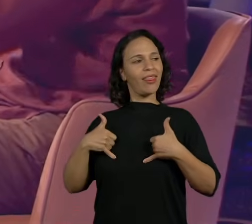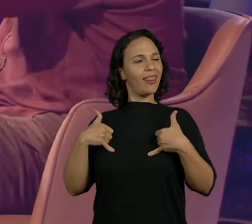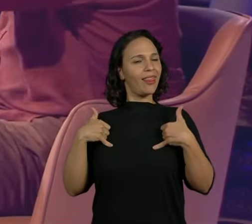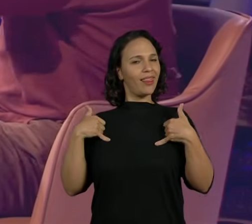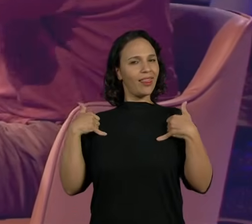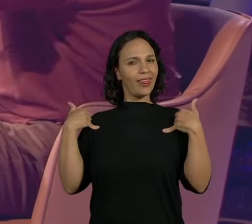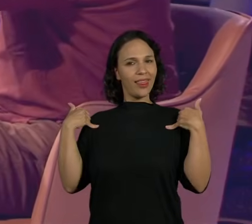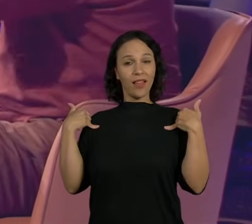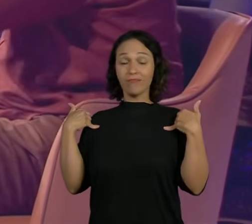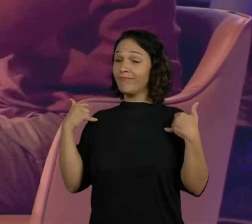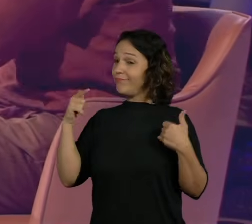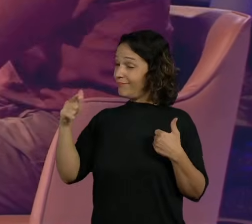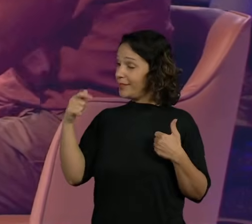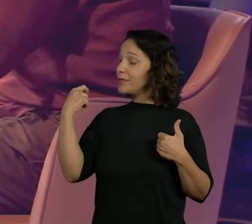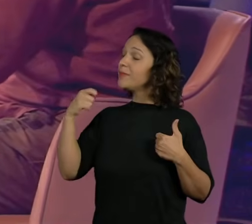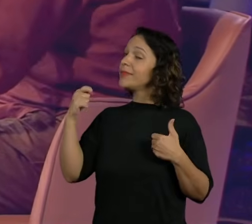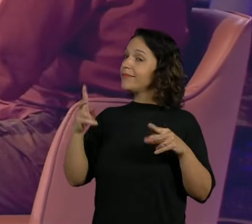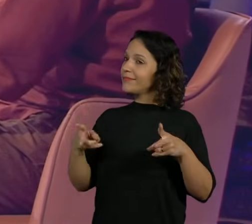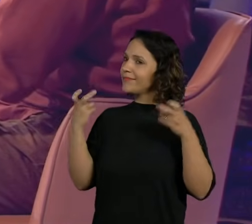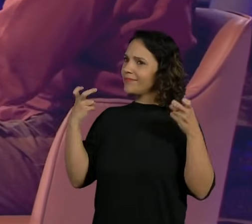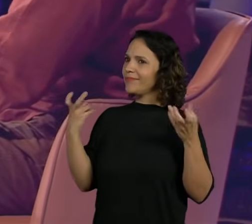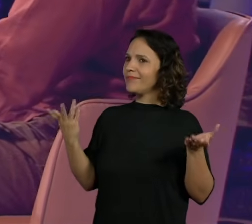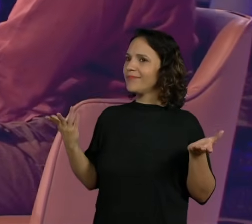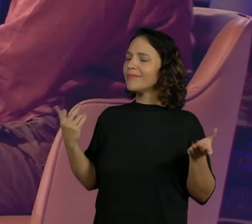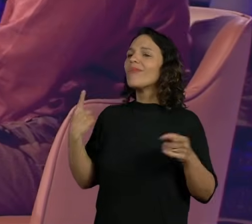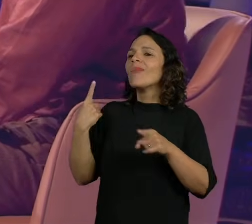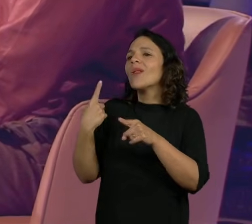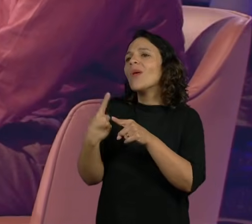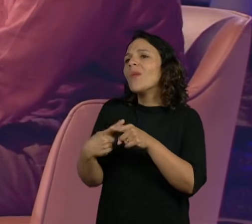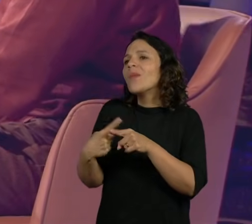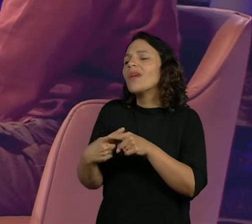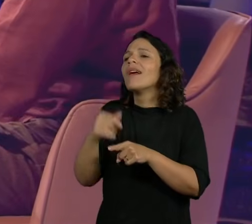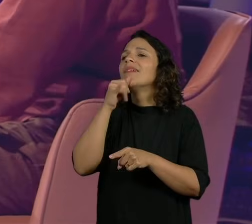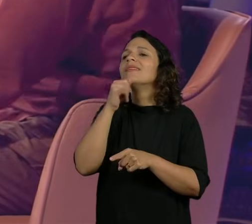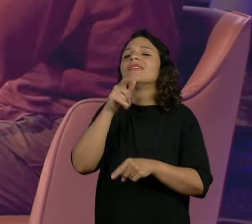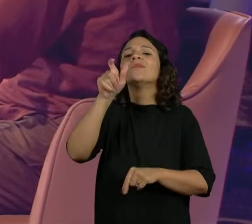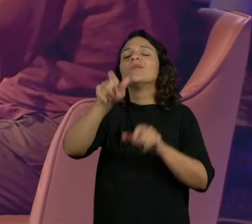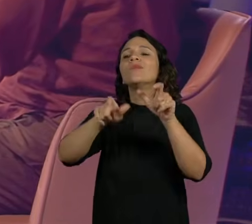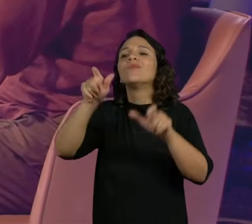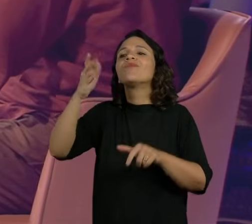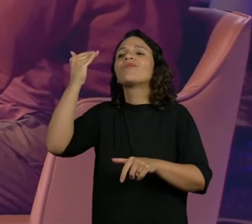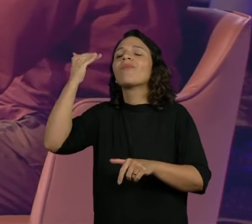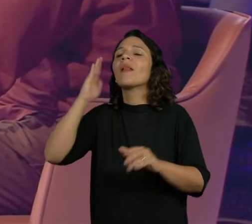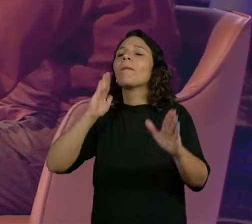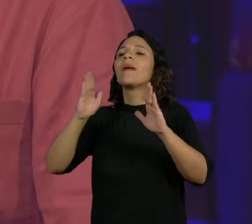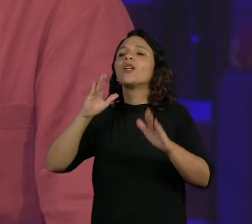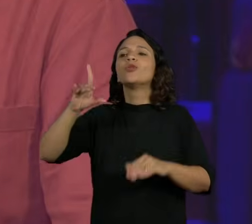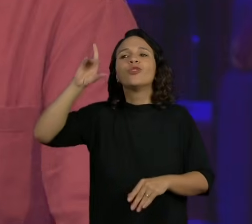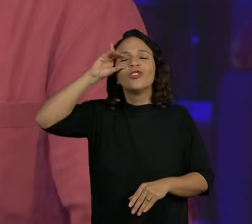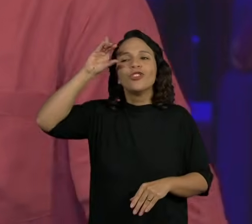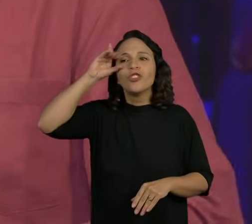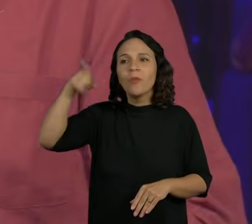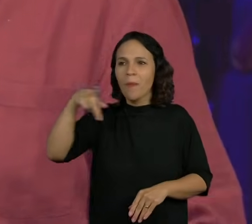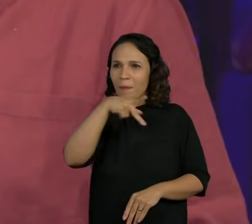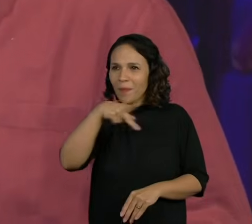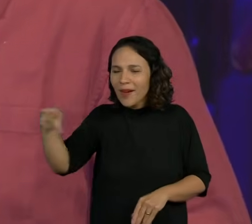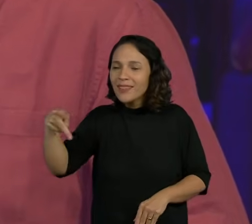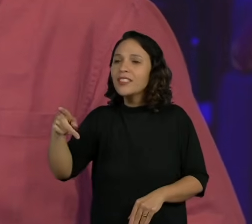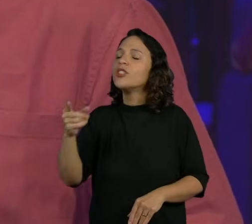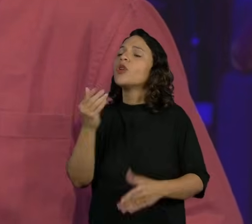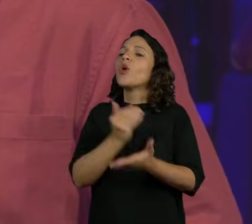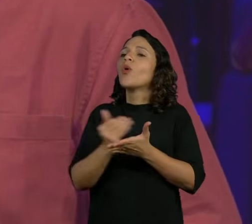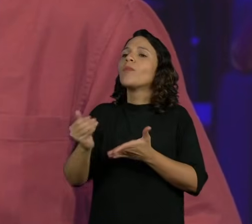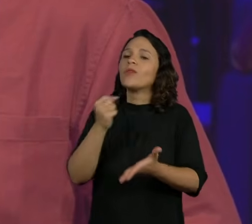Entende? Quer dizer, então você tem aí, quer dizer, por que as patroas ficaram com tanta raiva da Dilma quando ela pôs